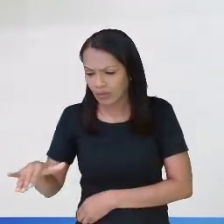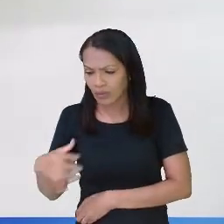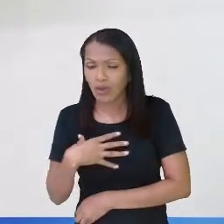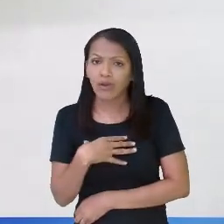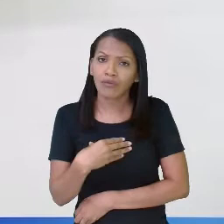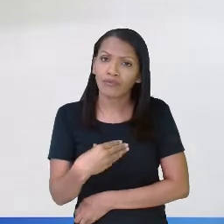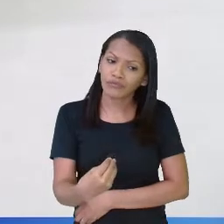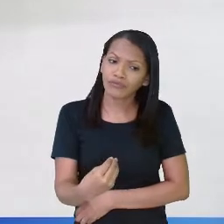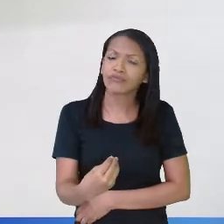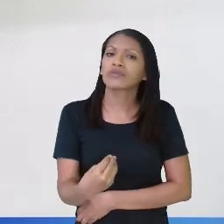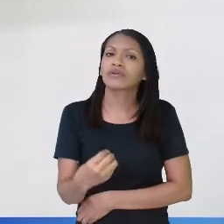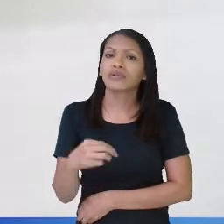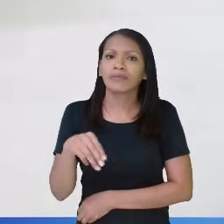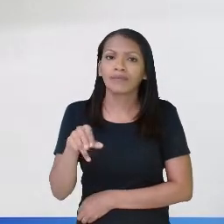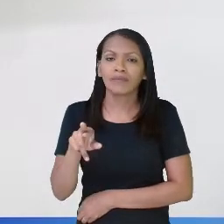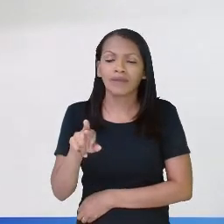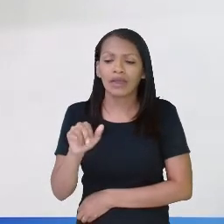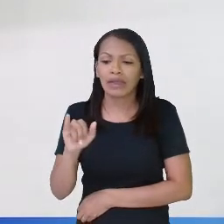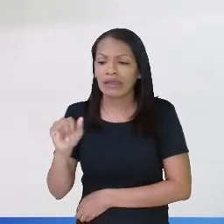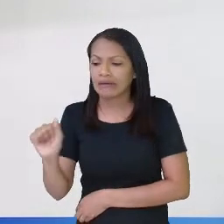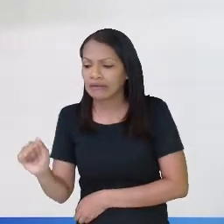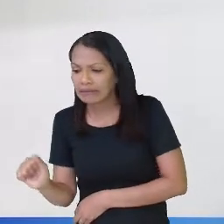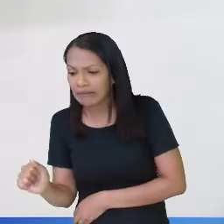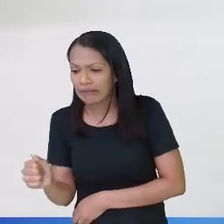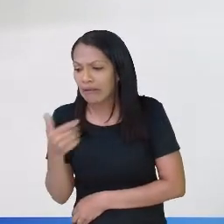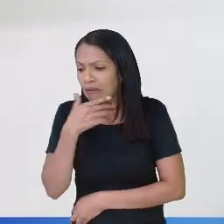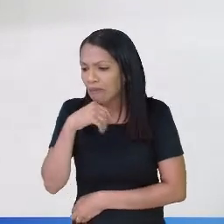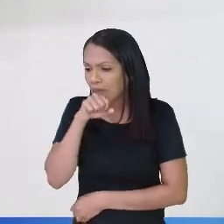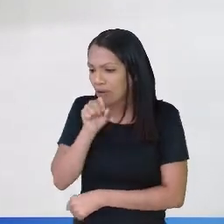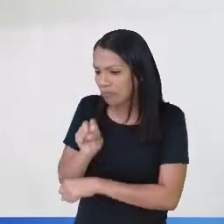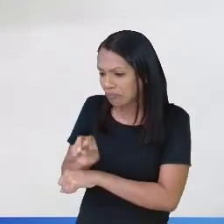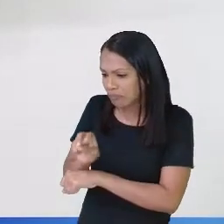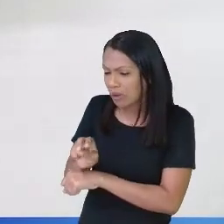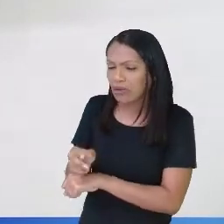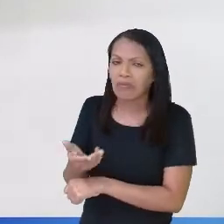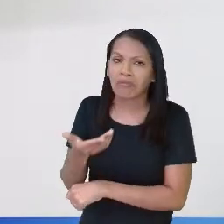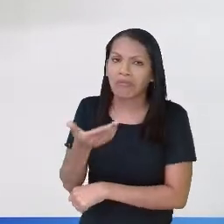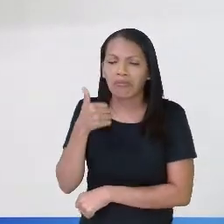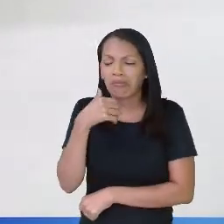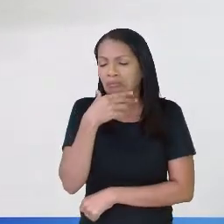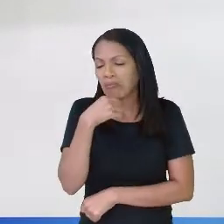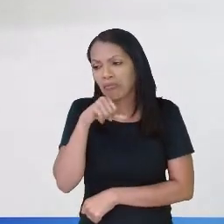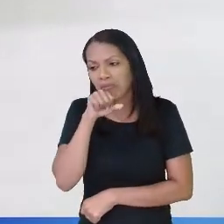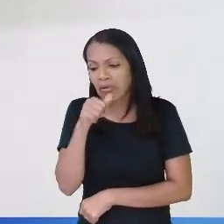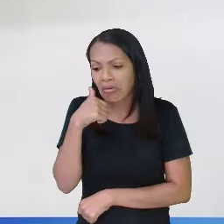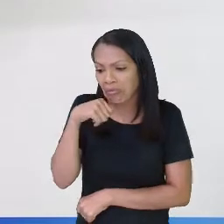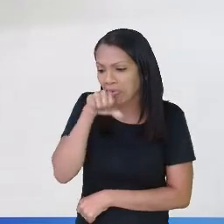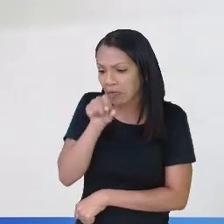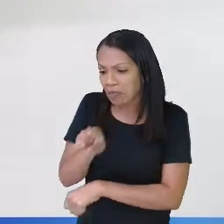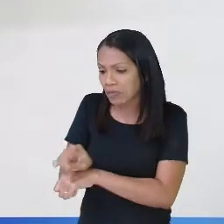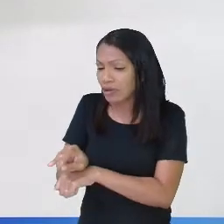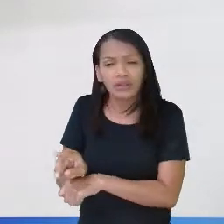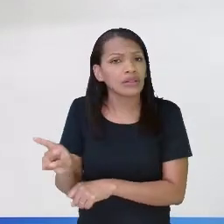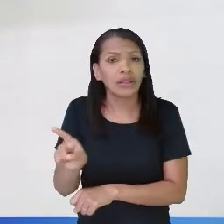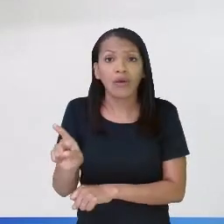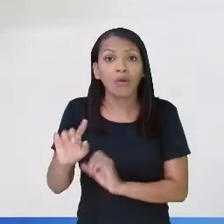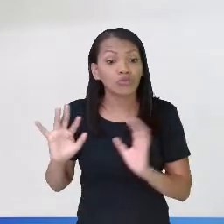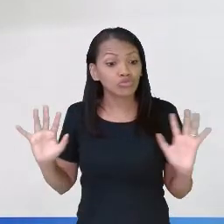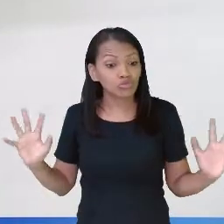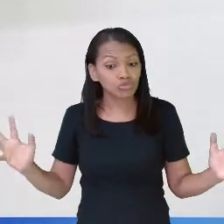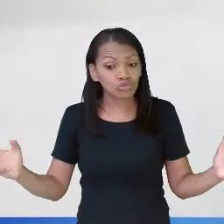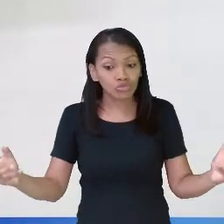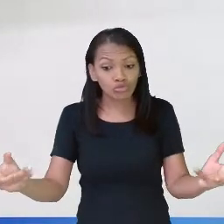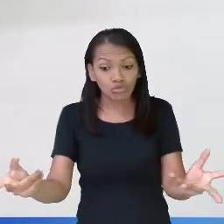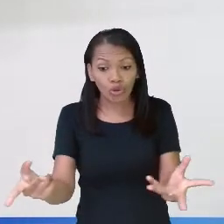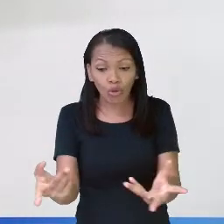de Maria, é o filho de João, é o filho da tribo, todos cuidam. Então eles respeitam os mais velhos como se fossem seus pais, seus avós.